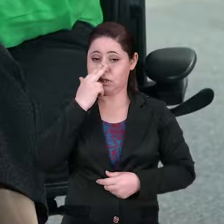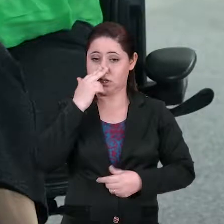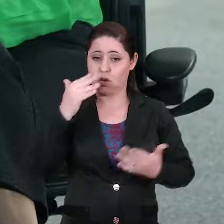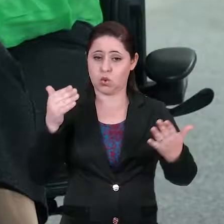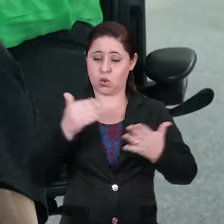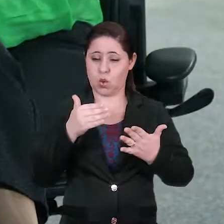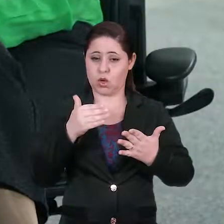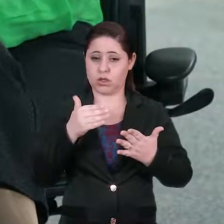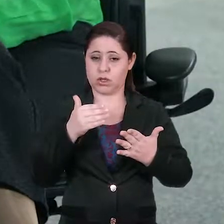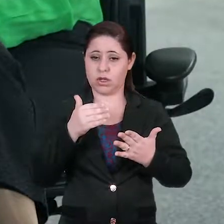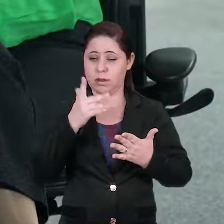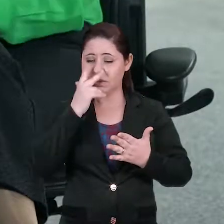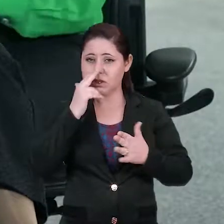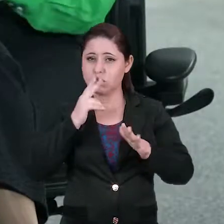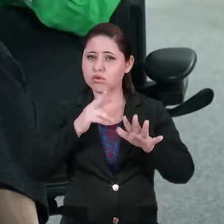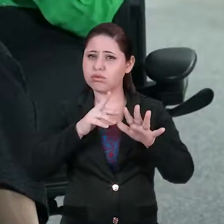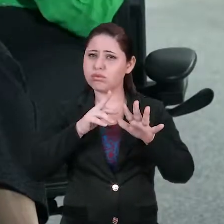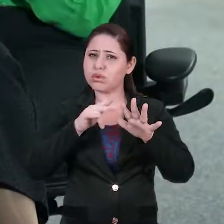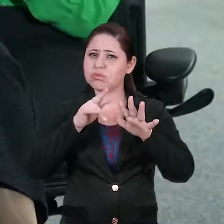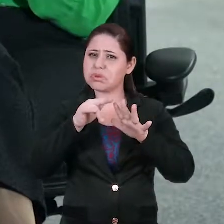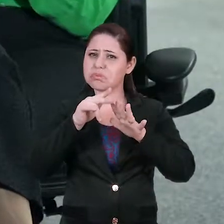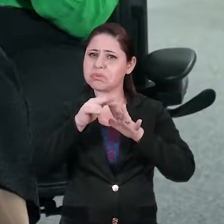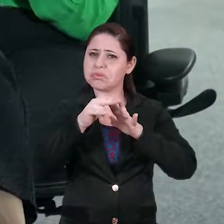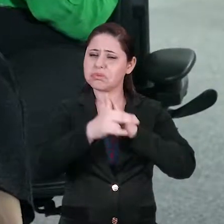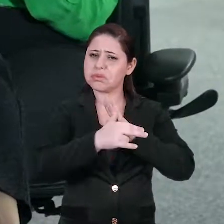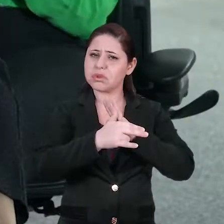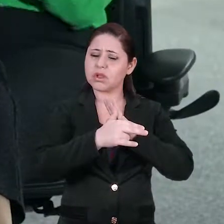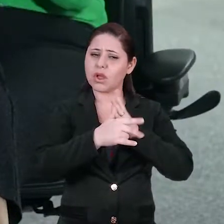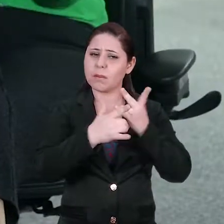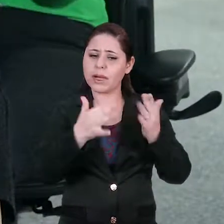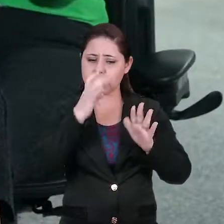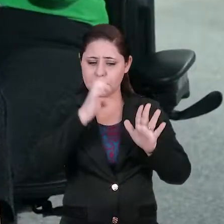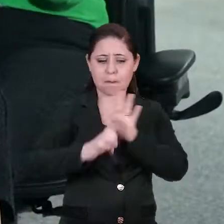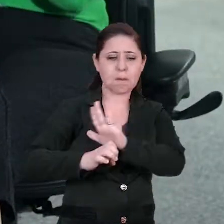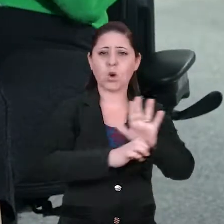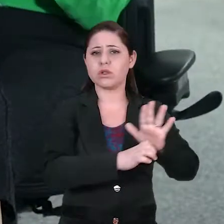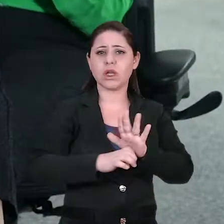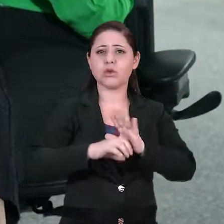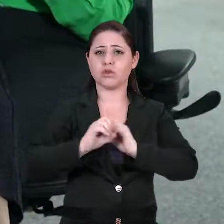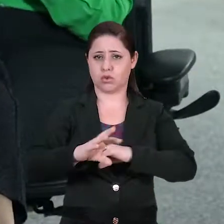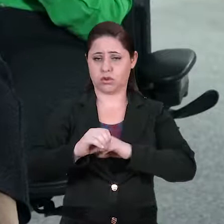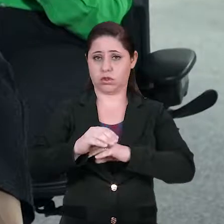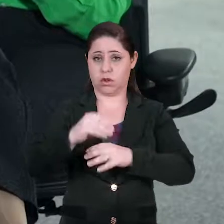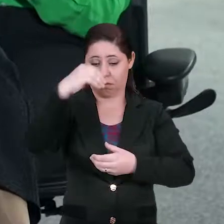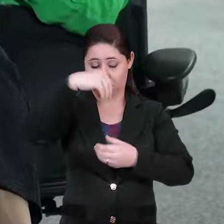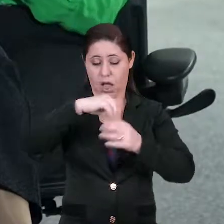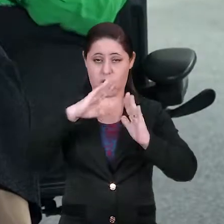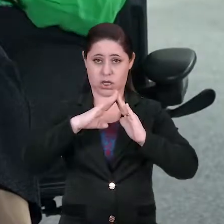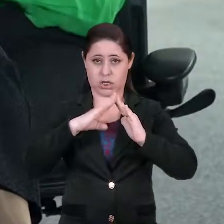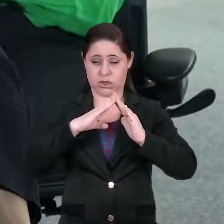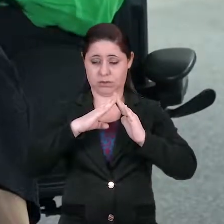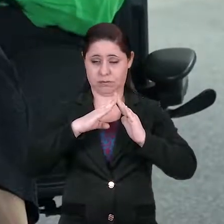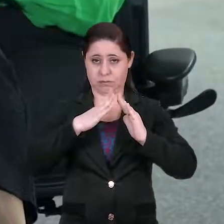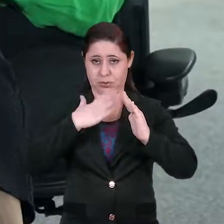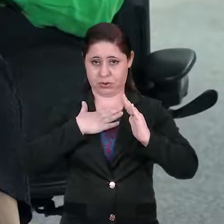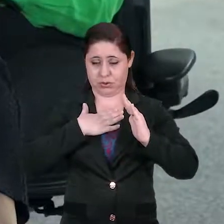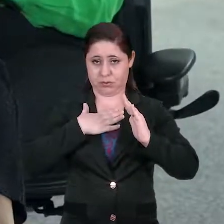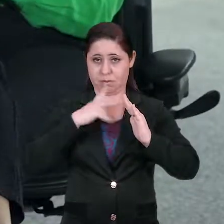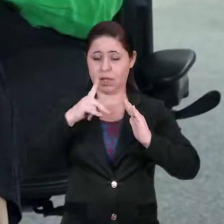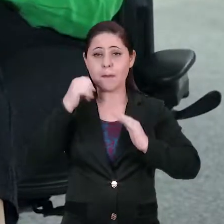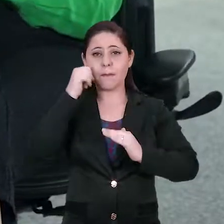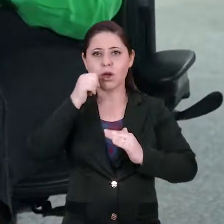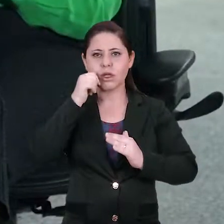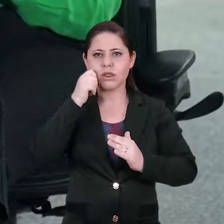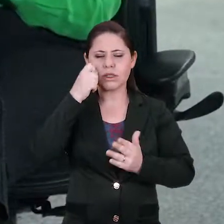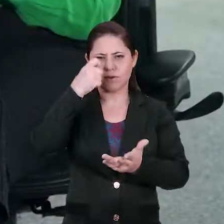aí nós temos que dividir bem vários tipos e modelos de educação. Na minha casa, por exemplo,